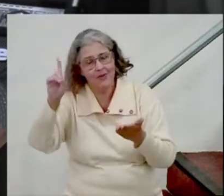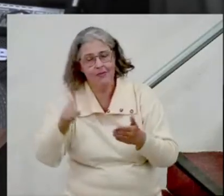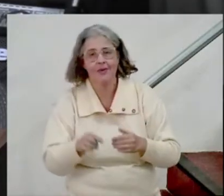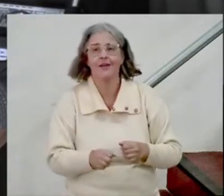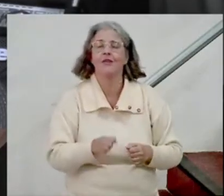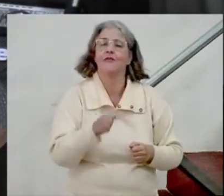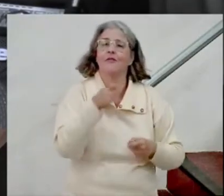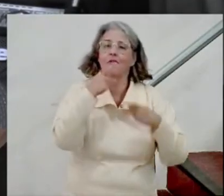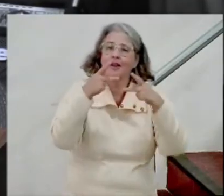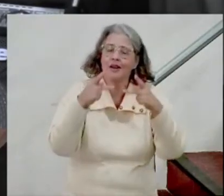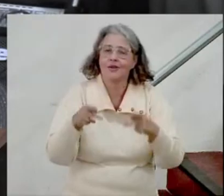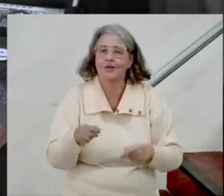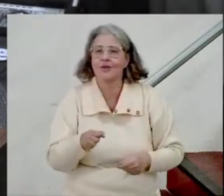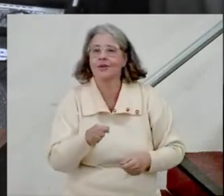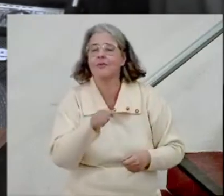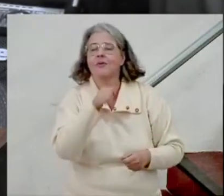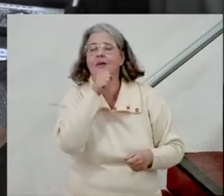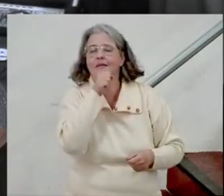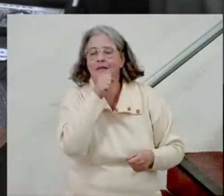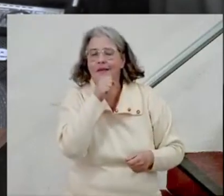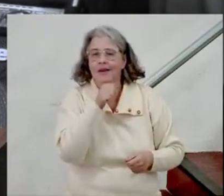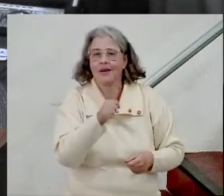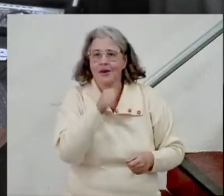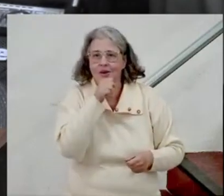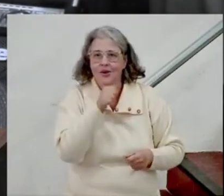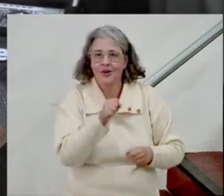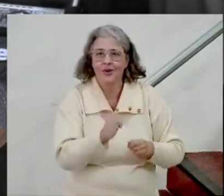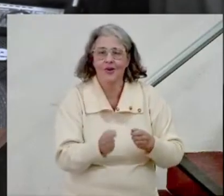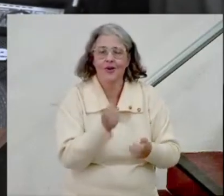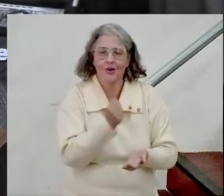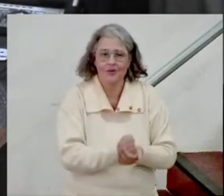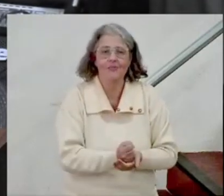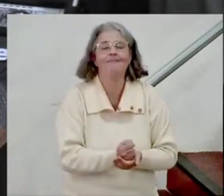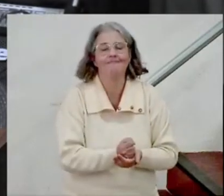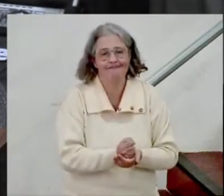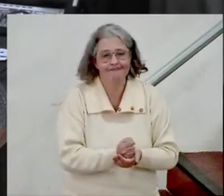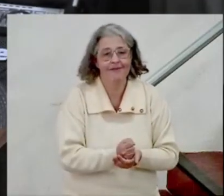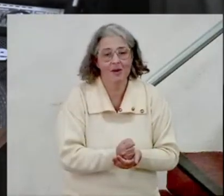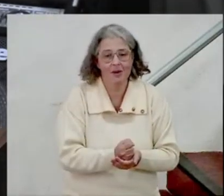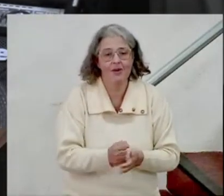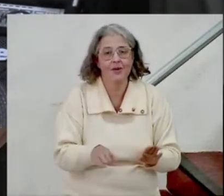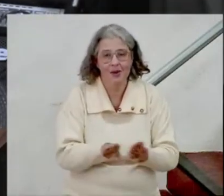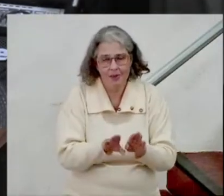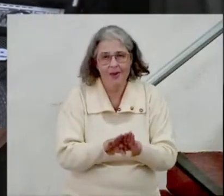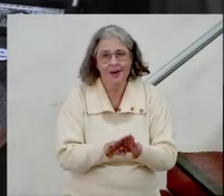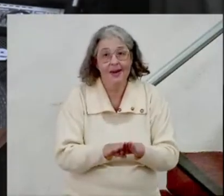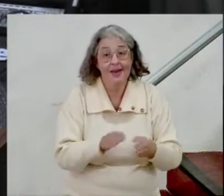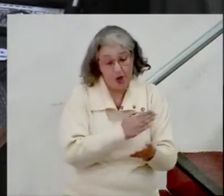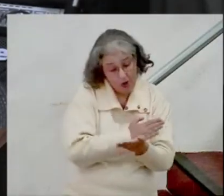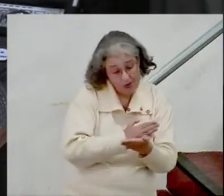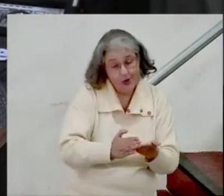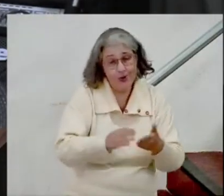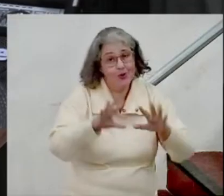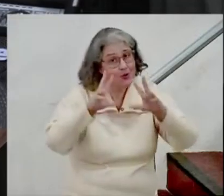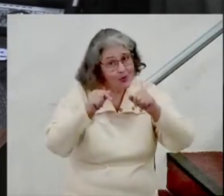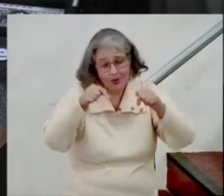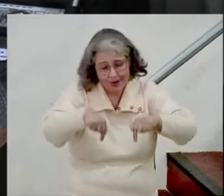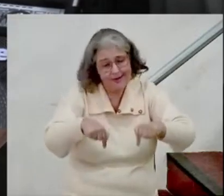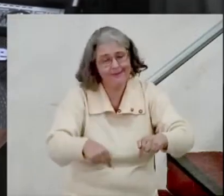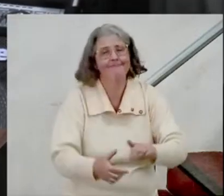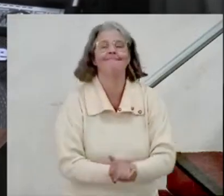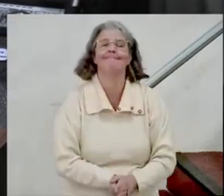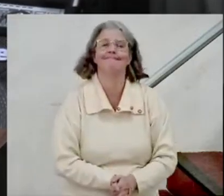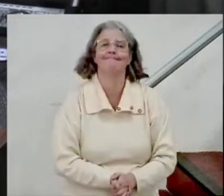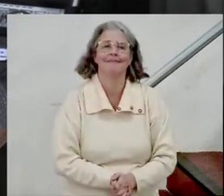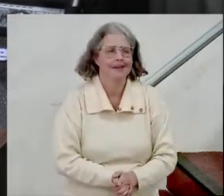de Goiânia. E começou aqui. Então você consegue entender para mim como isso é importante, como é gostoso estar aqui, vendo